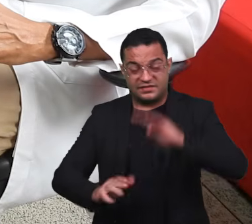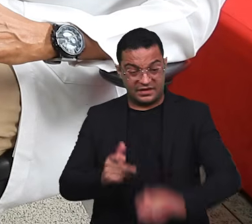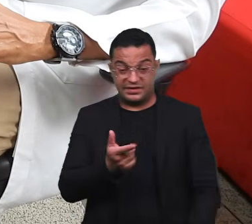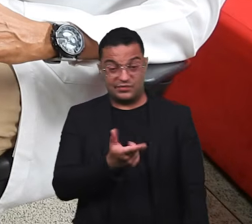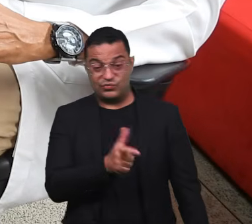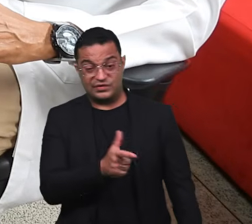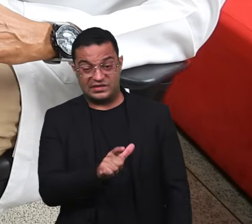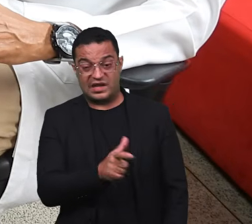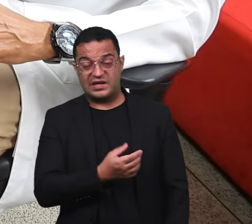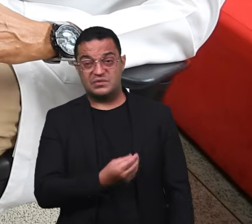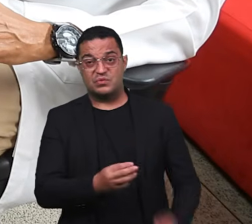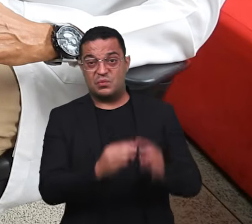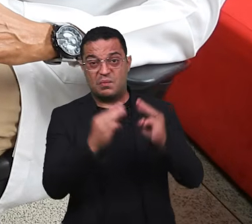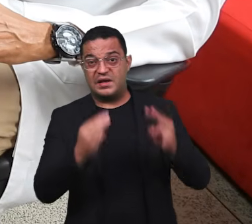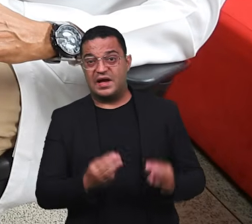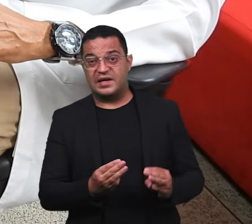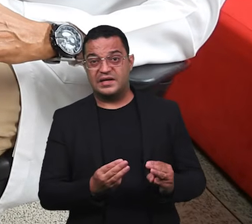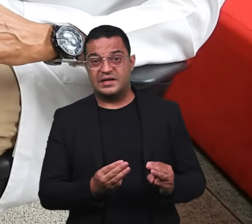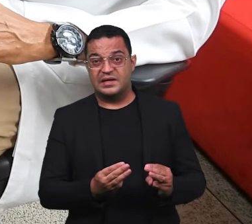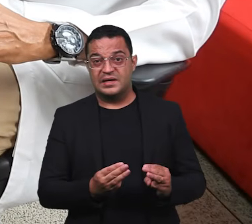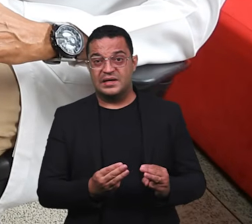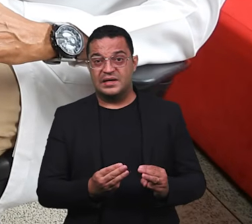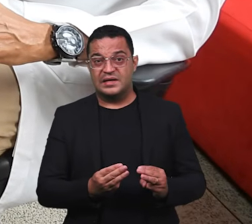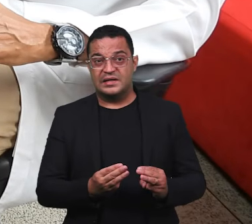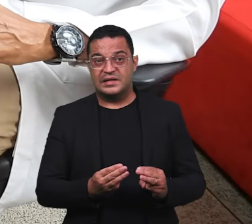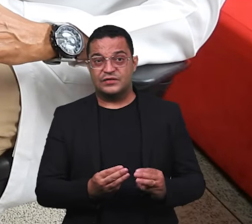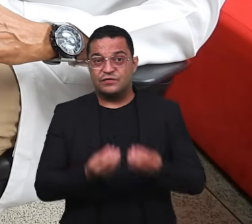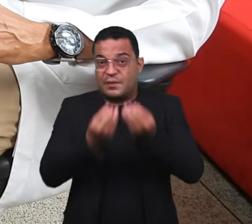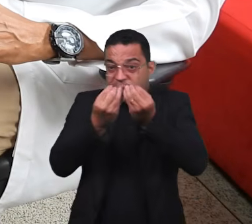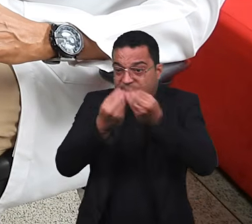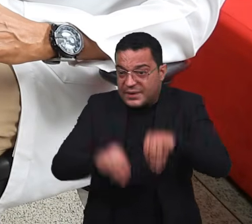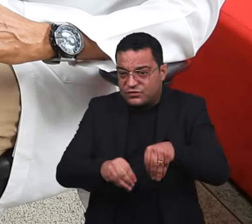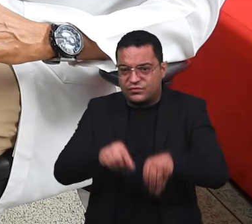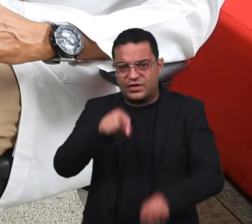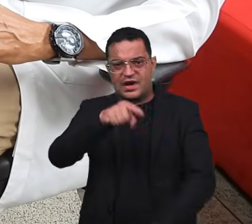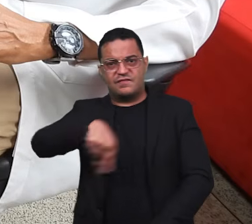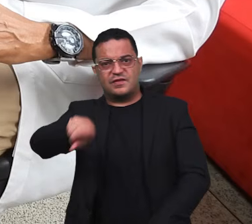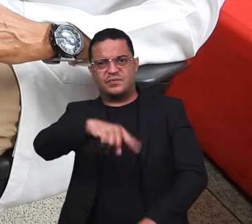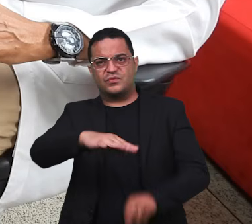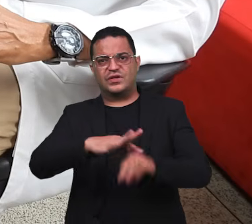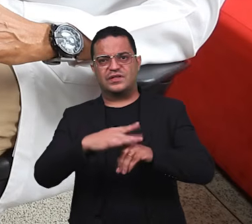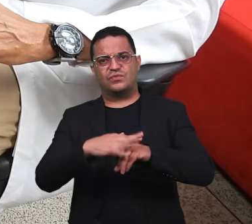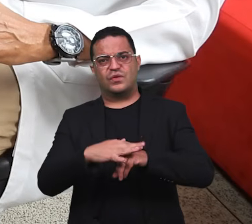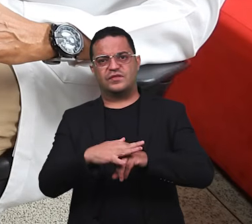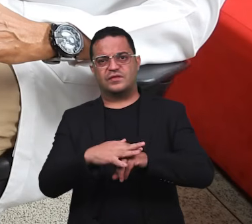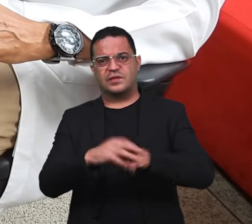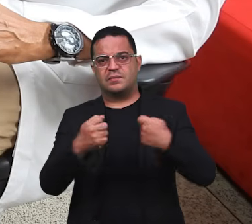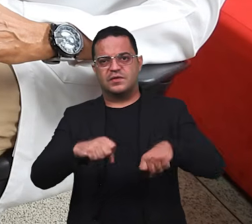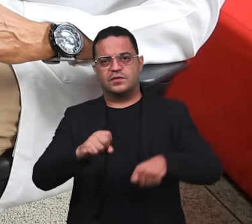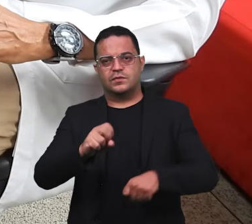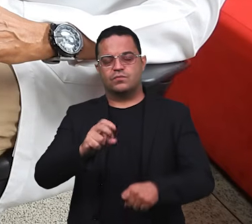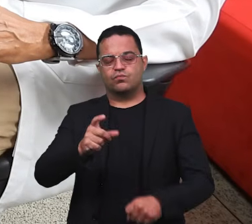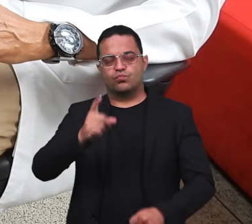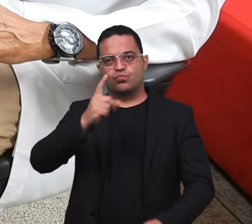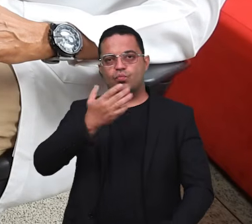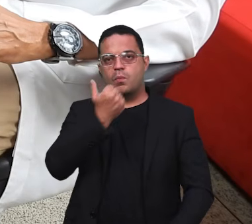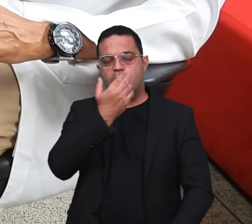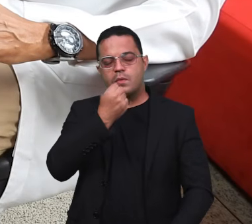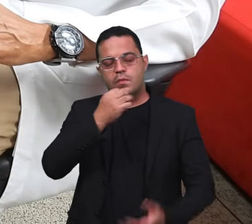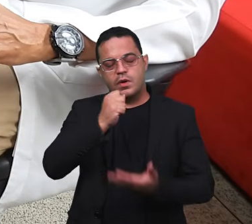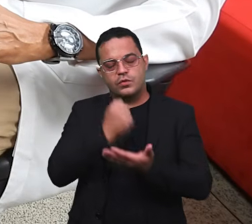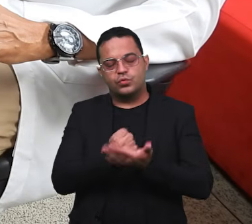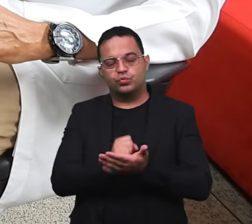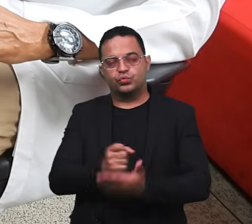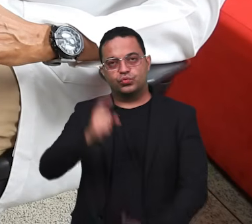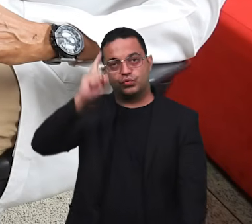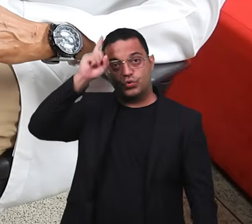ser prejudicial, seja aqui, mas às vezes a pessoa vai descer, né? O irmão vai descer e